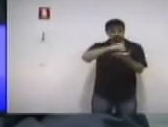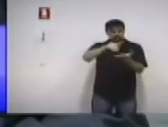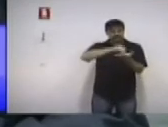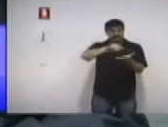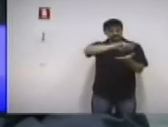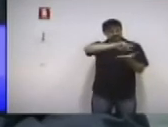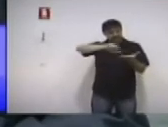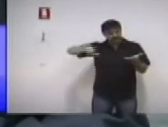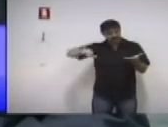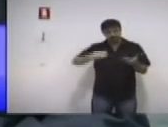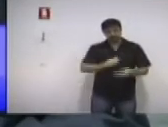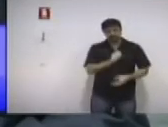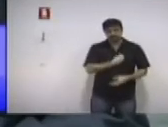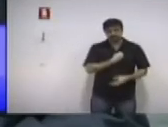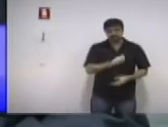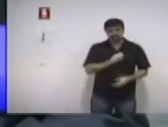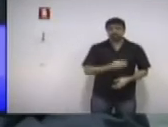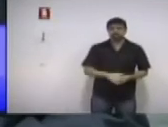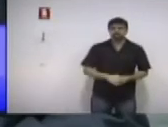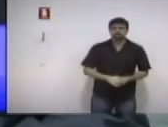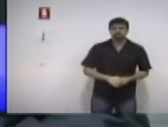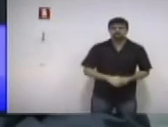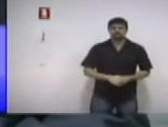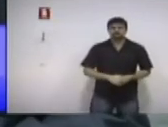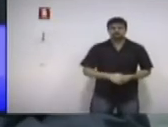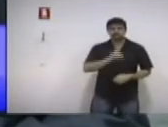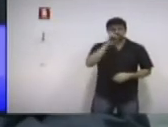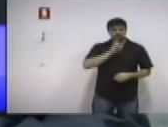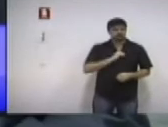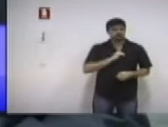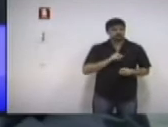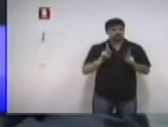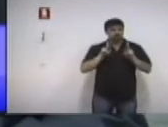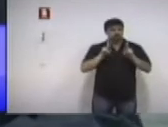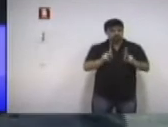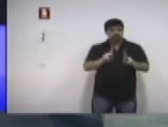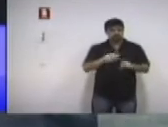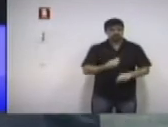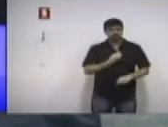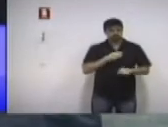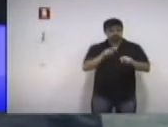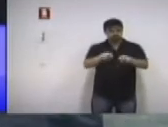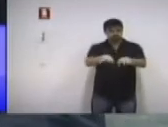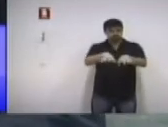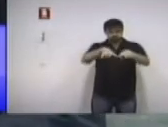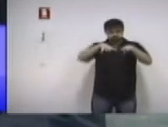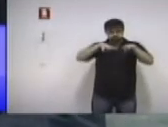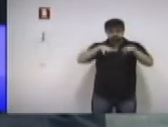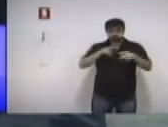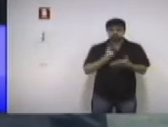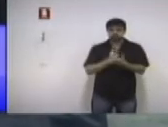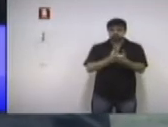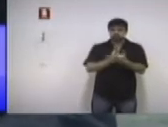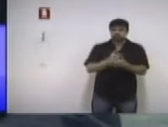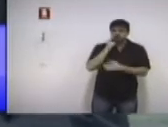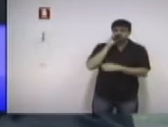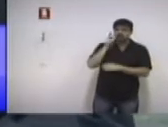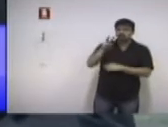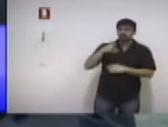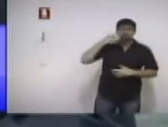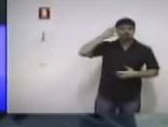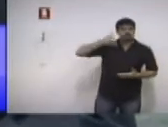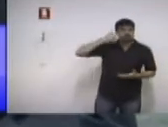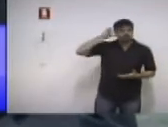secretários diretores público que está sempre presente na sessão prestigiando os